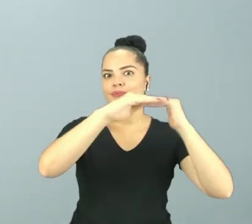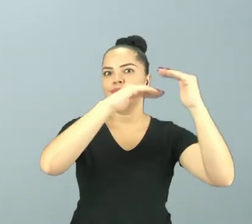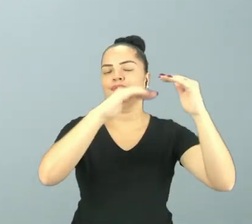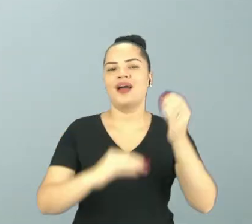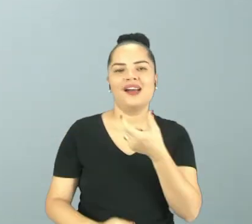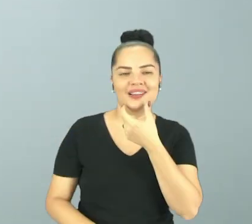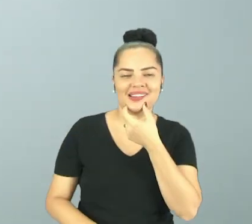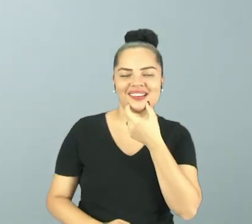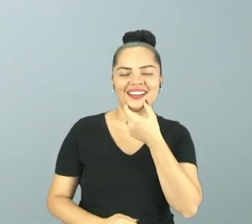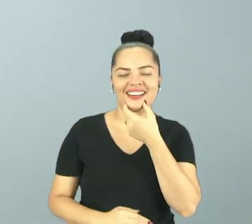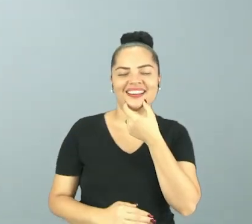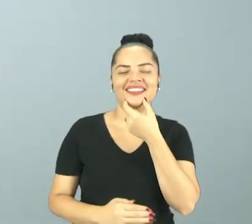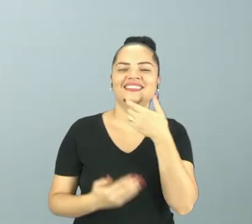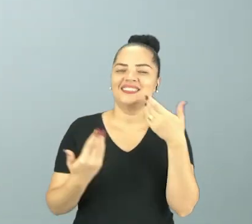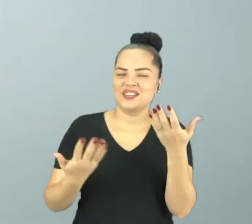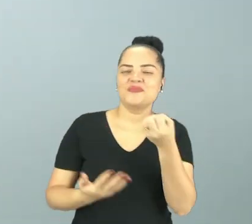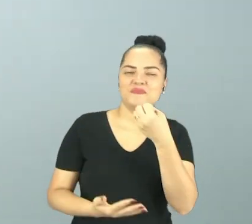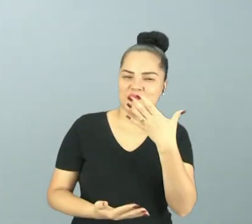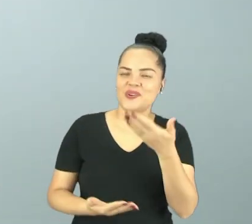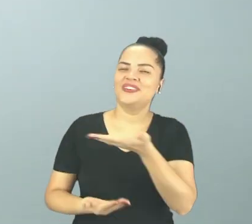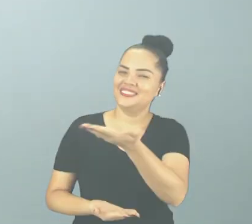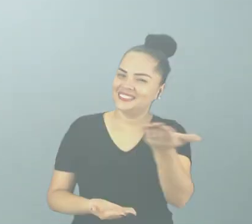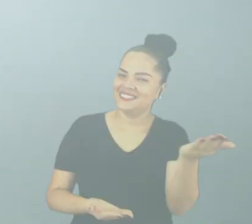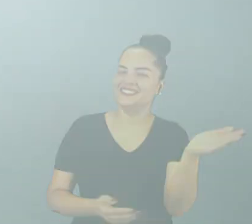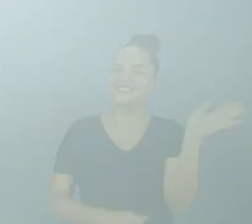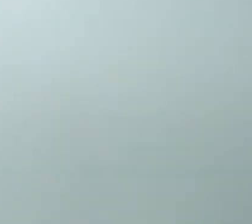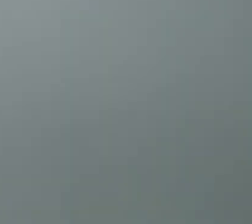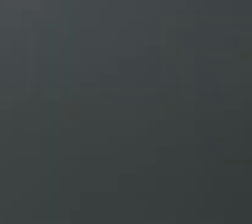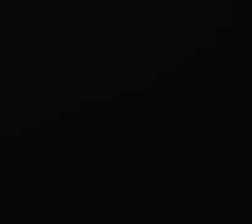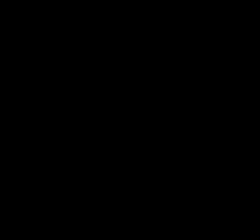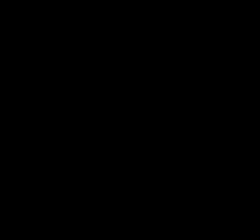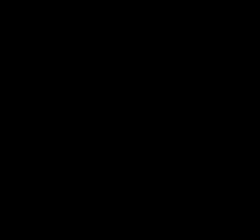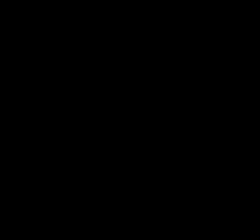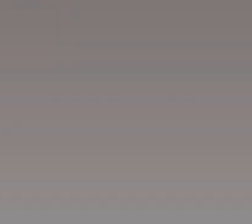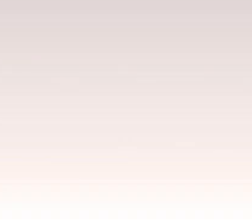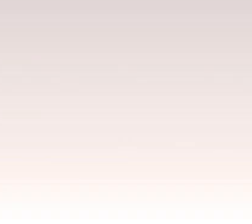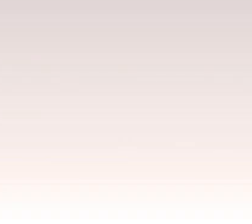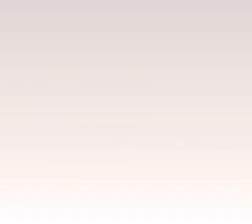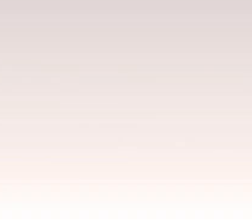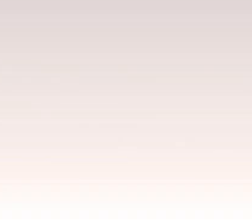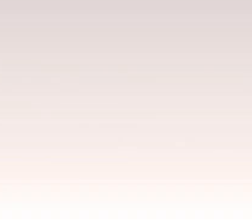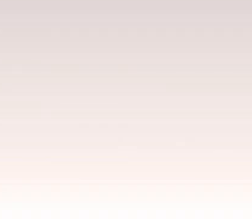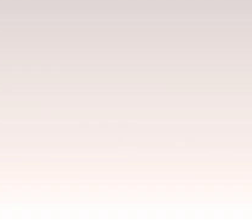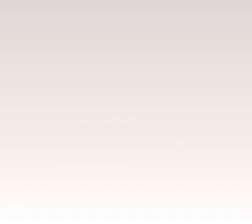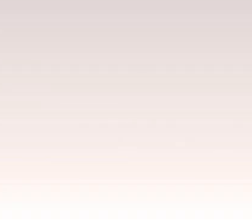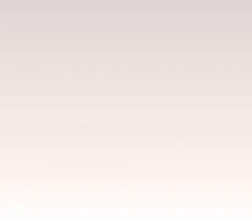Foi um prazer estar com vocês novamente. See you next class!